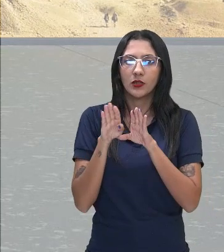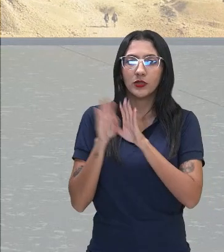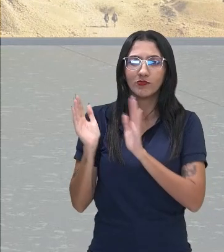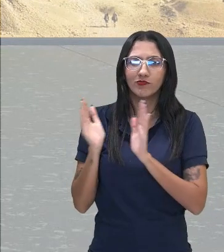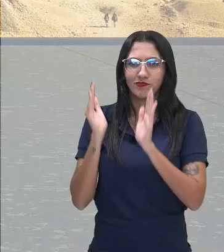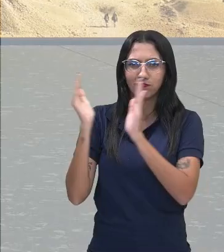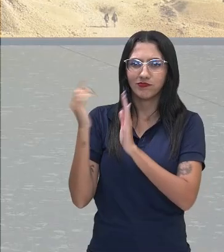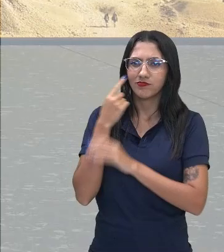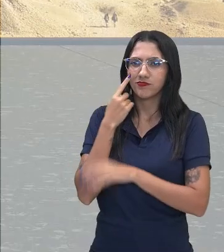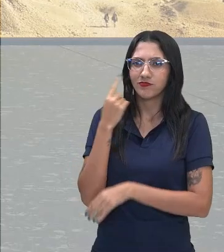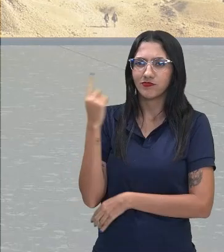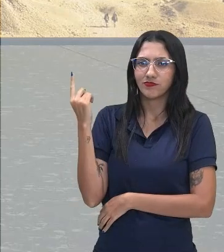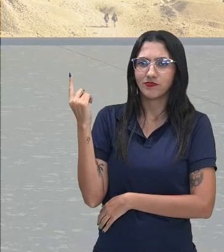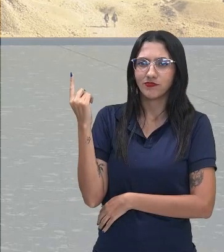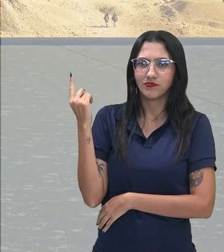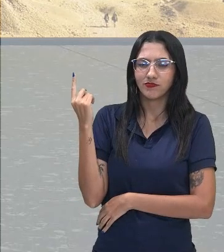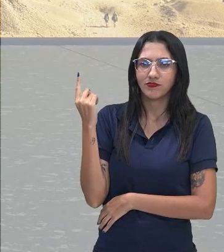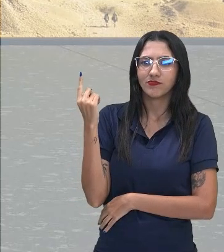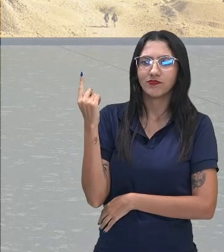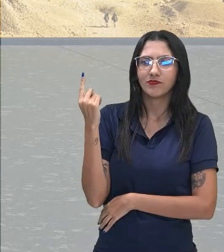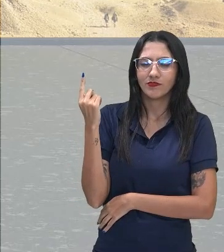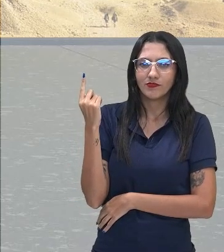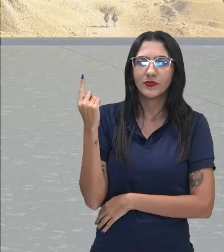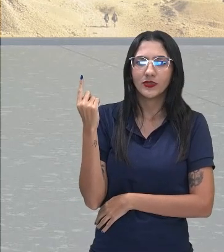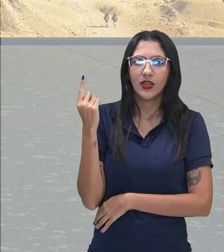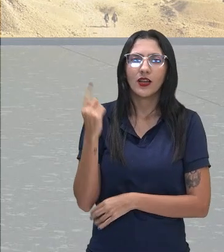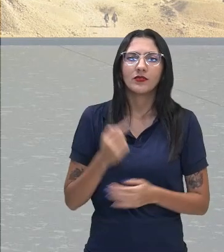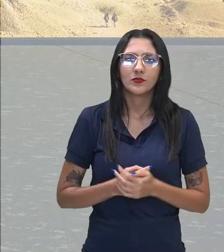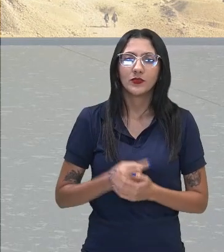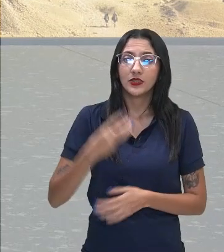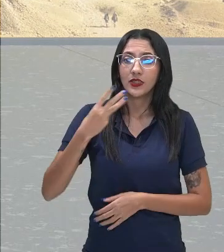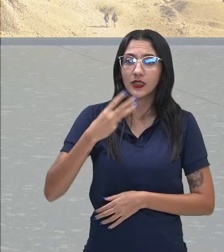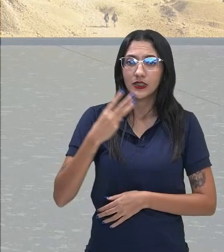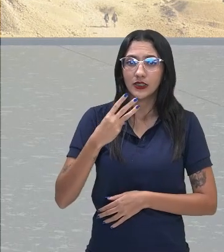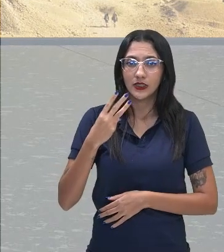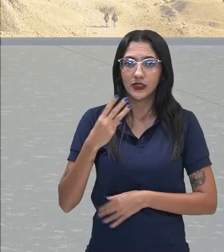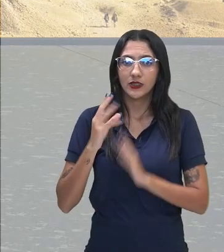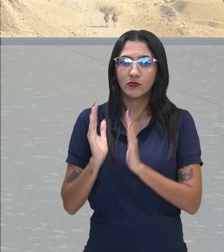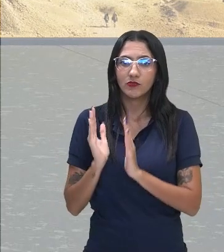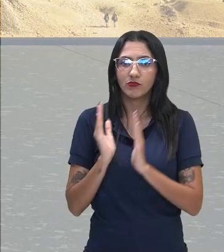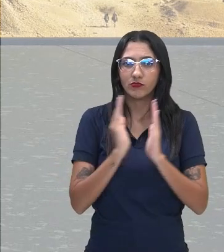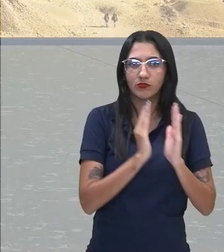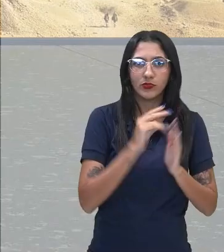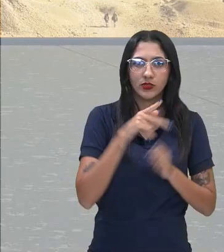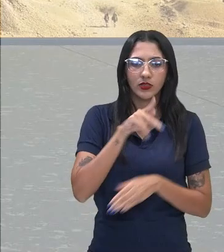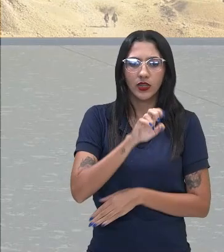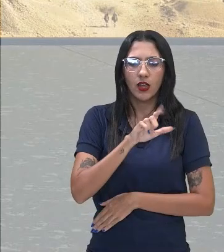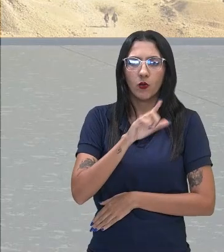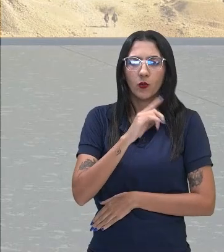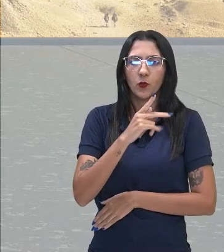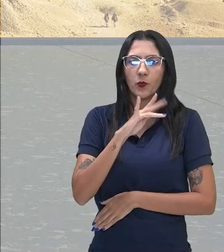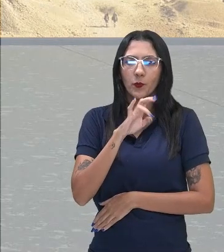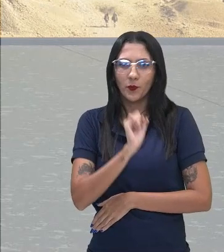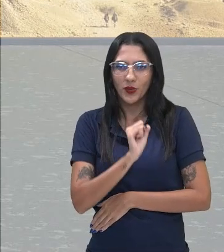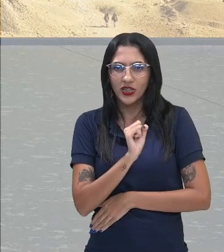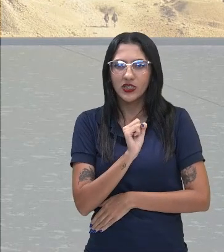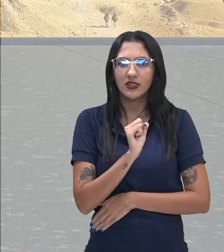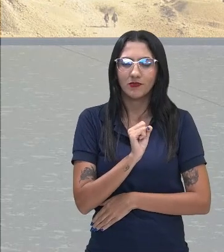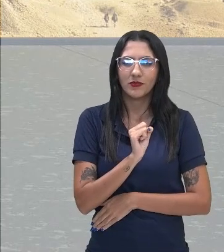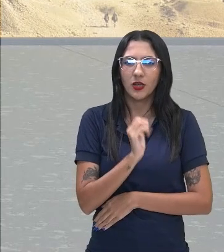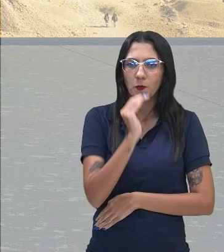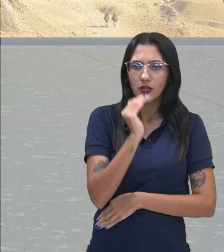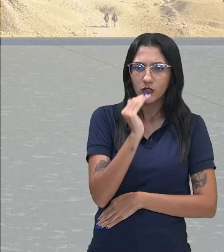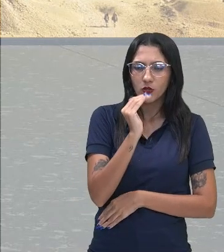é aquela lá da ponta que é a menor, e Kelpis é essa daqui, tá? Então, são as